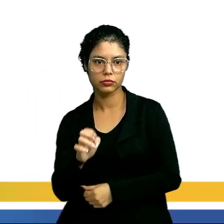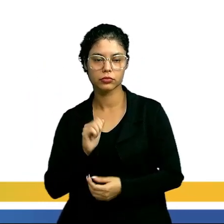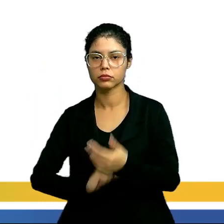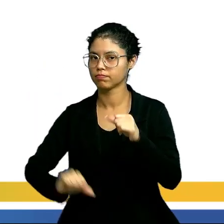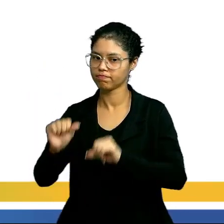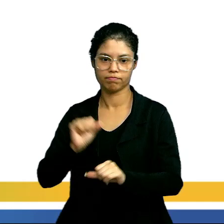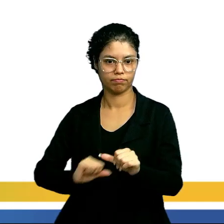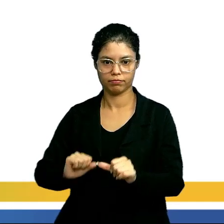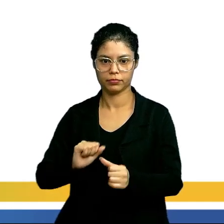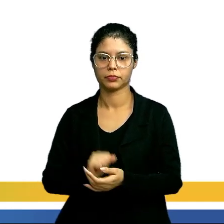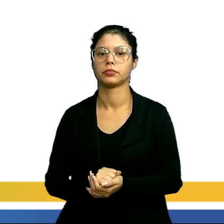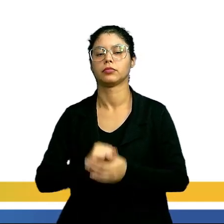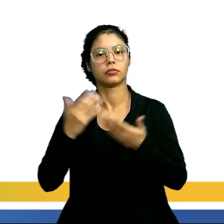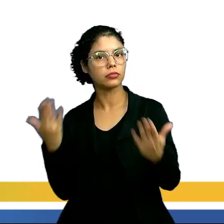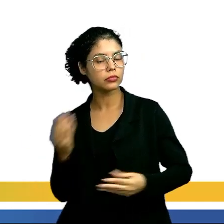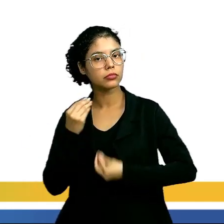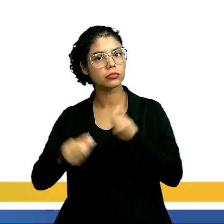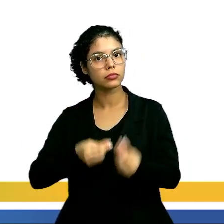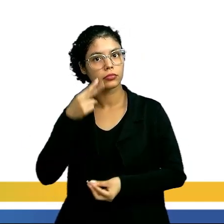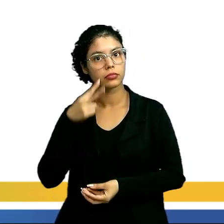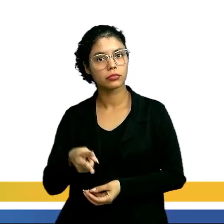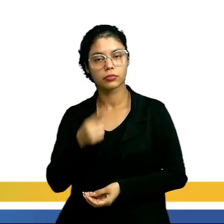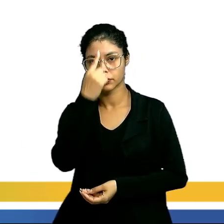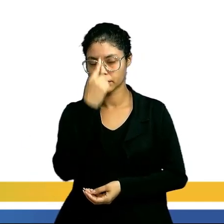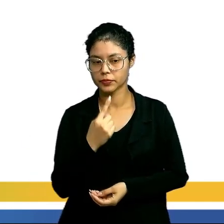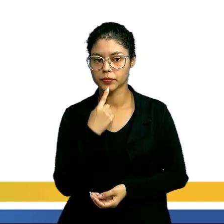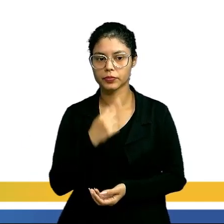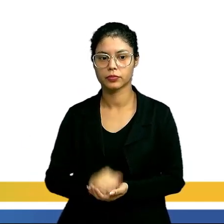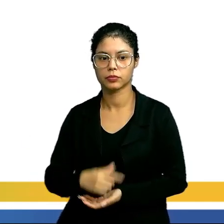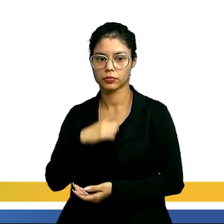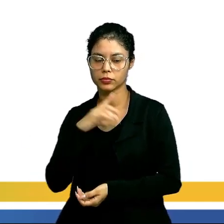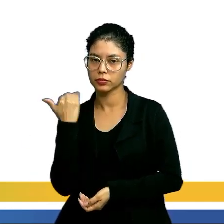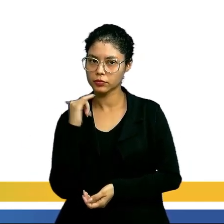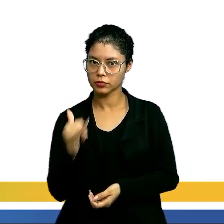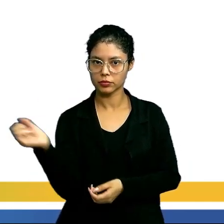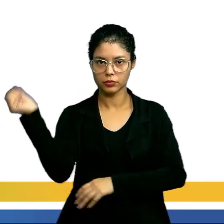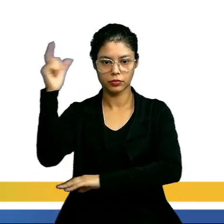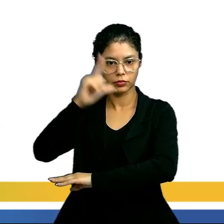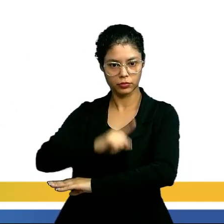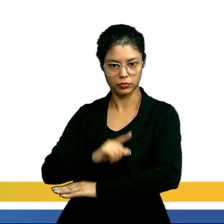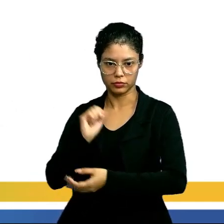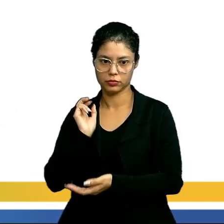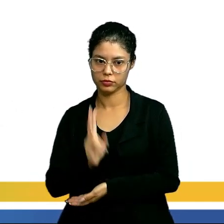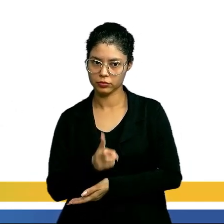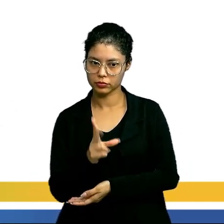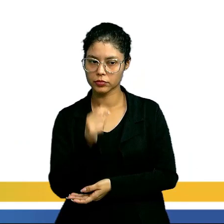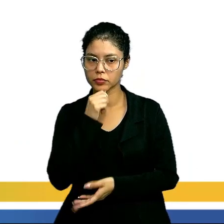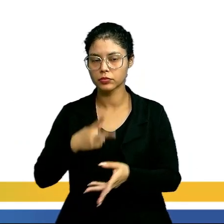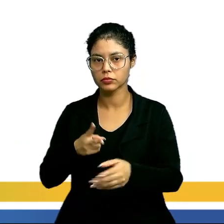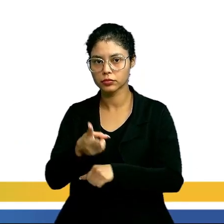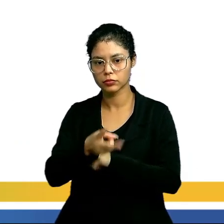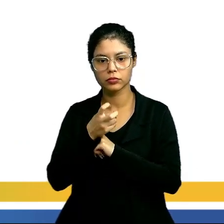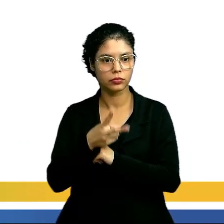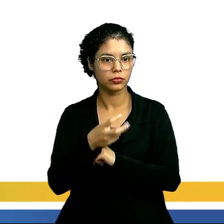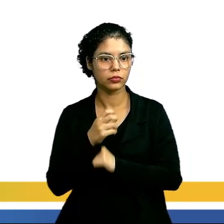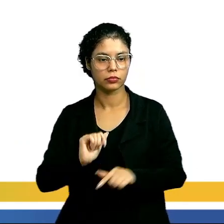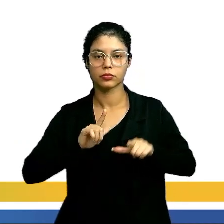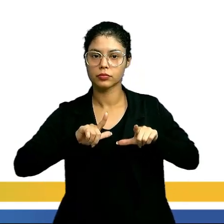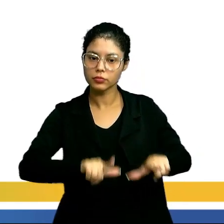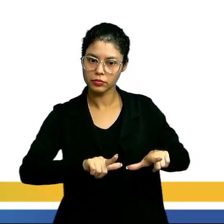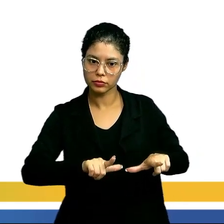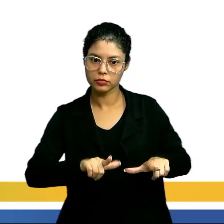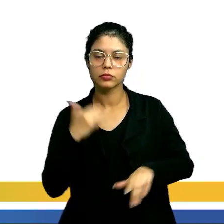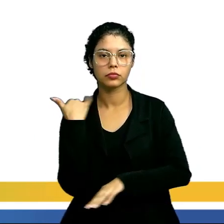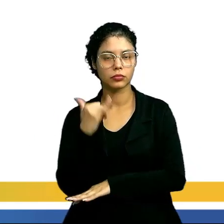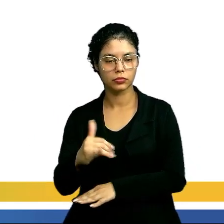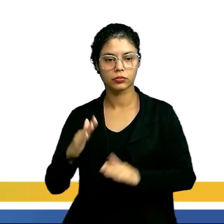se altera. Então, como podemos ver na imagem, temos a energia solar que está sendo captada por uma placa de